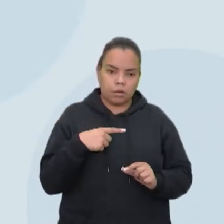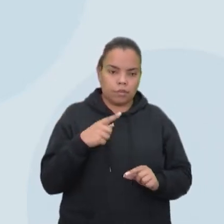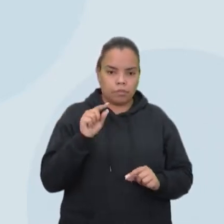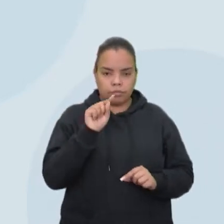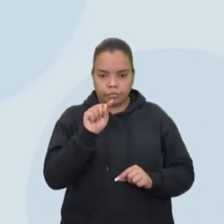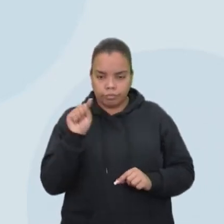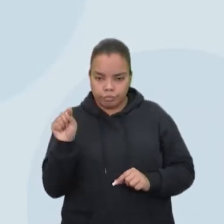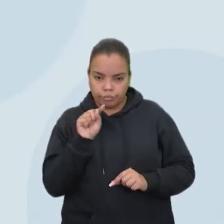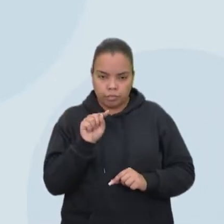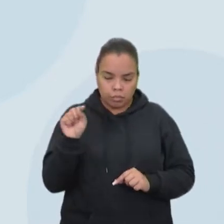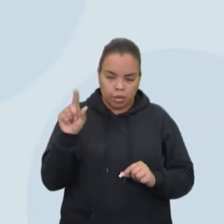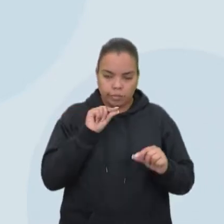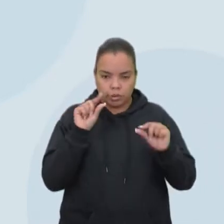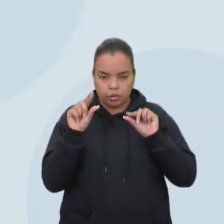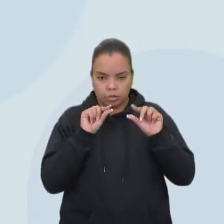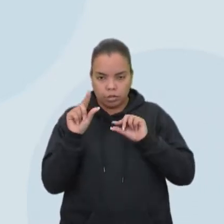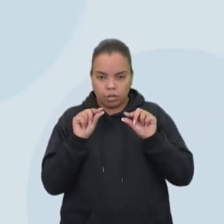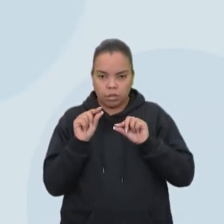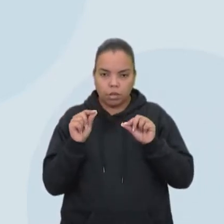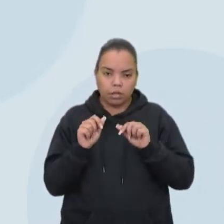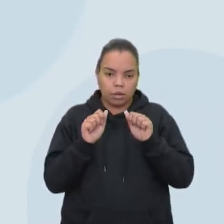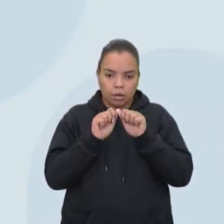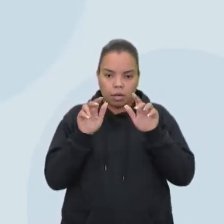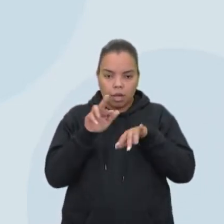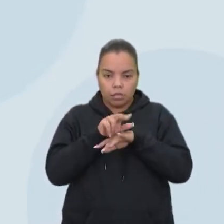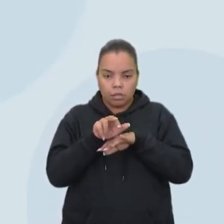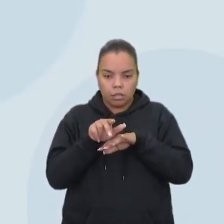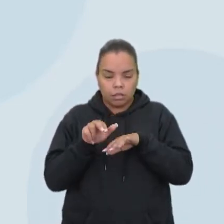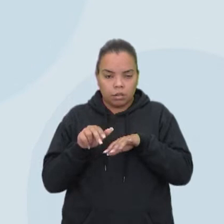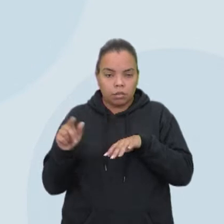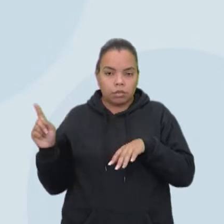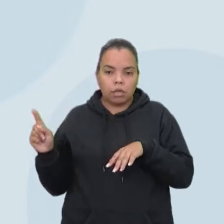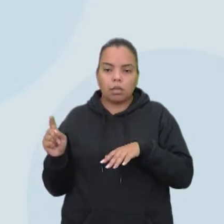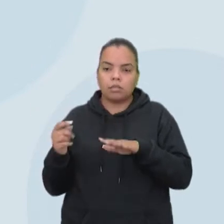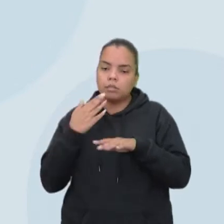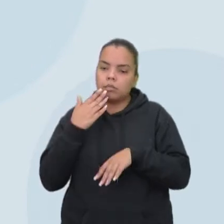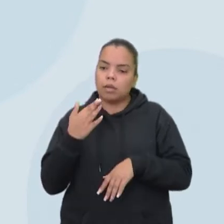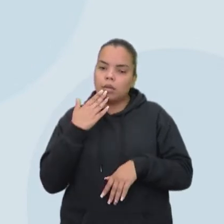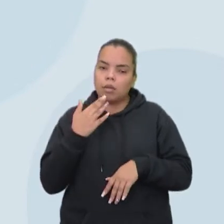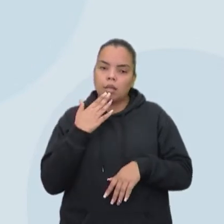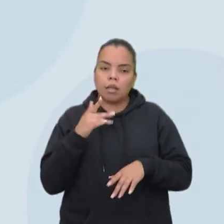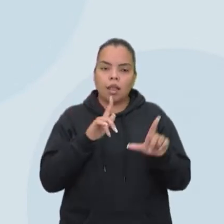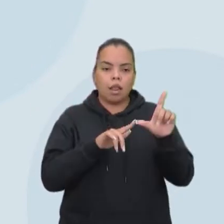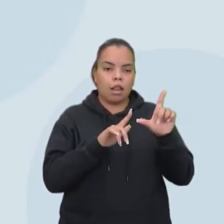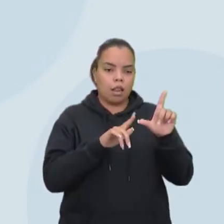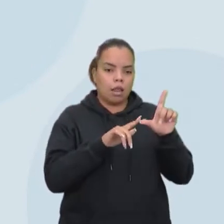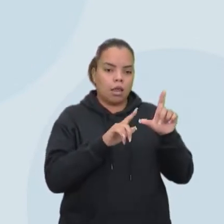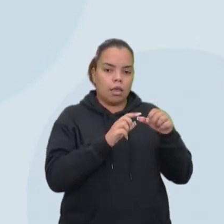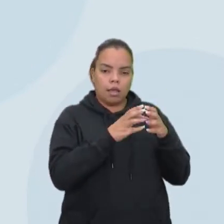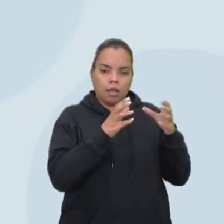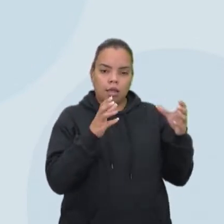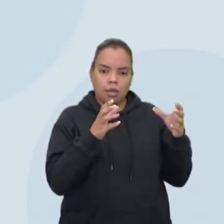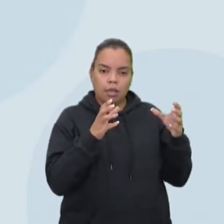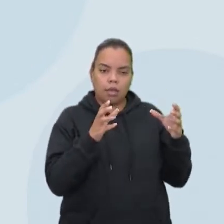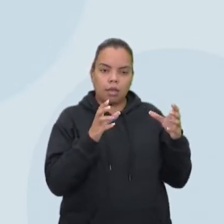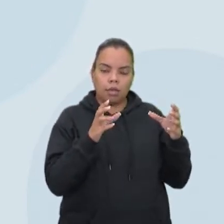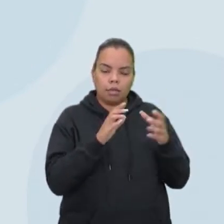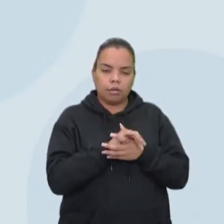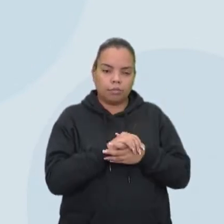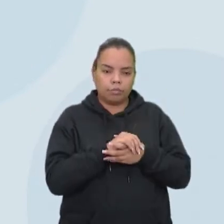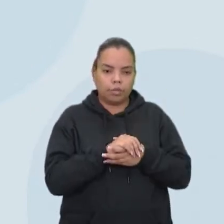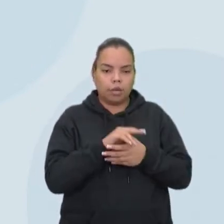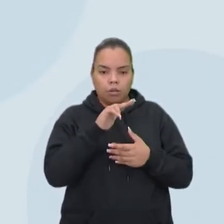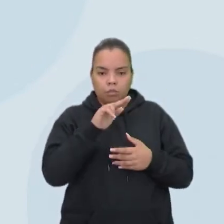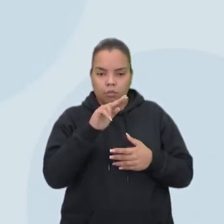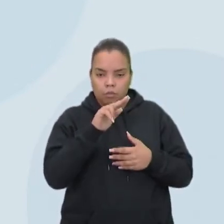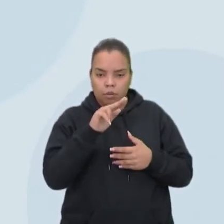seleção. E aí a cara do blog é mais ou menos assim, coloridinha, tem essas letras maiores que é o destaque do nome do blog, aí tem